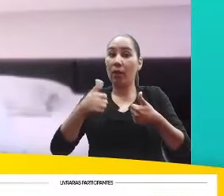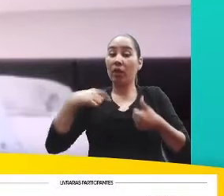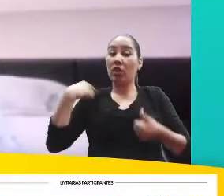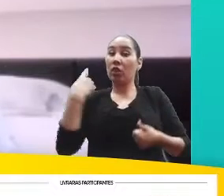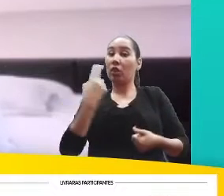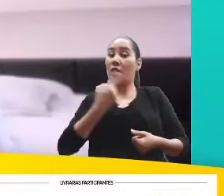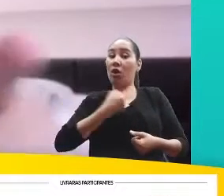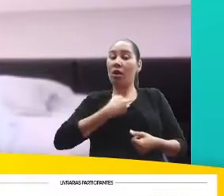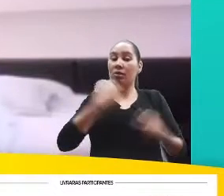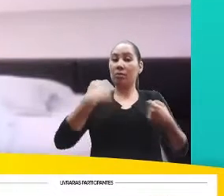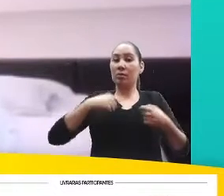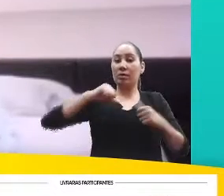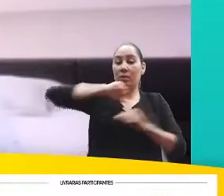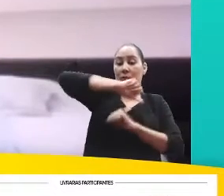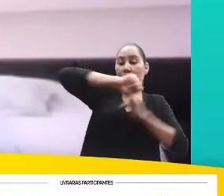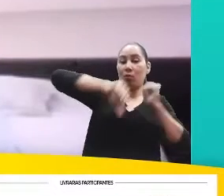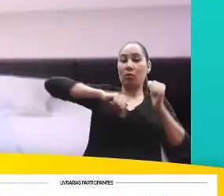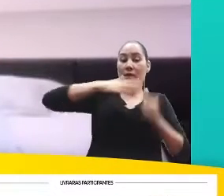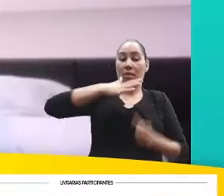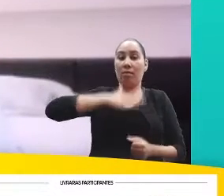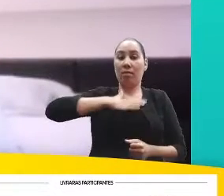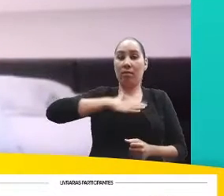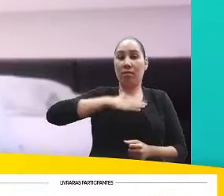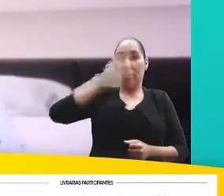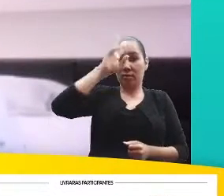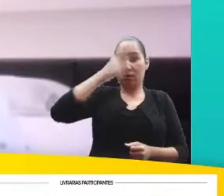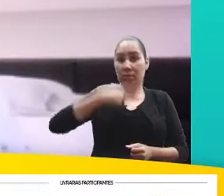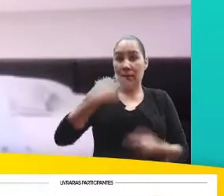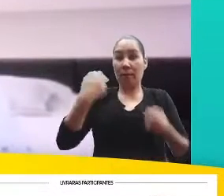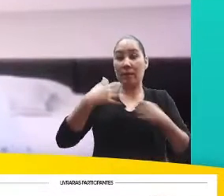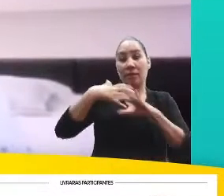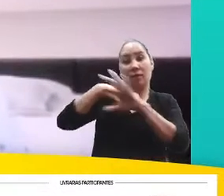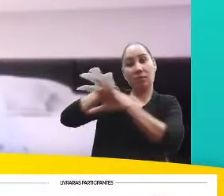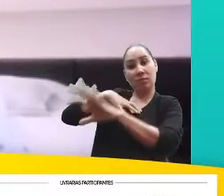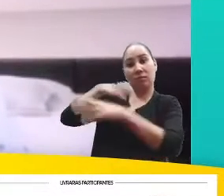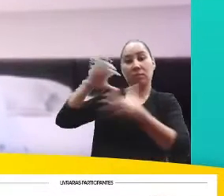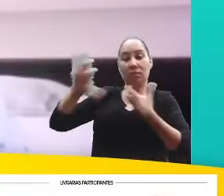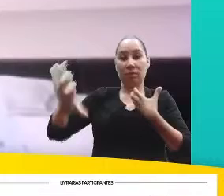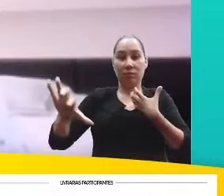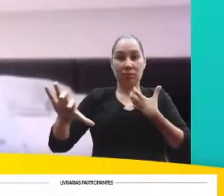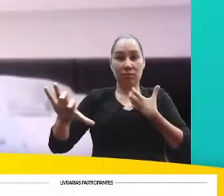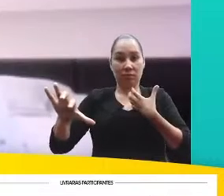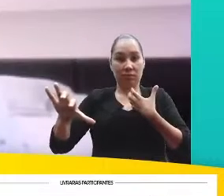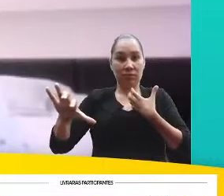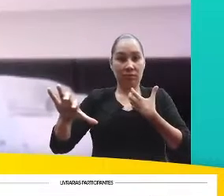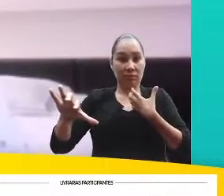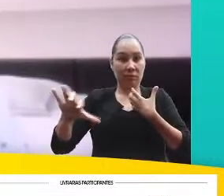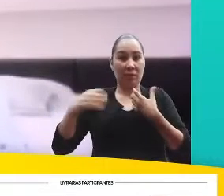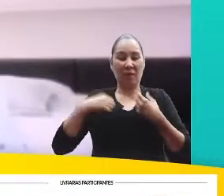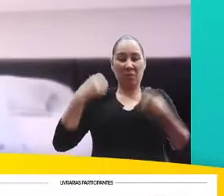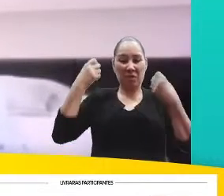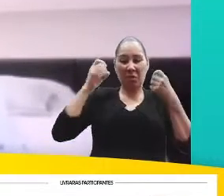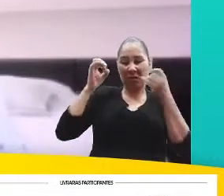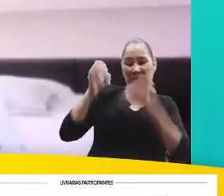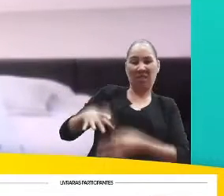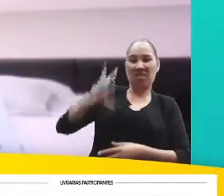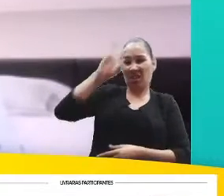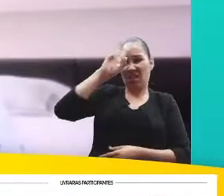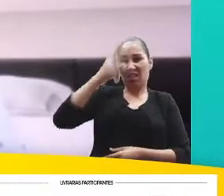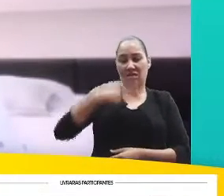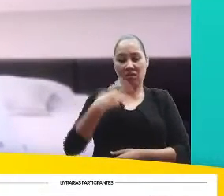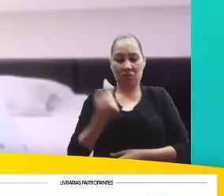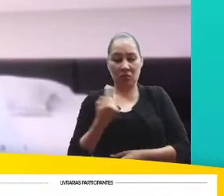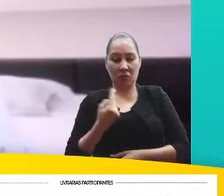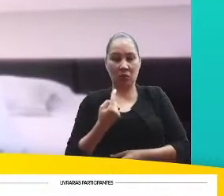nos melhorarmos, nós precisamos olhar o outro. Nós precisamos deixar de ser egoístas. Nós precisamos deixar de ficar focado